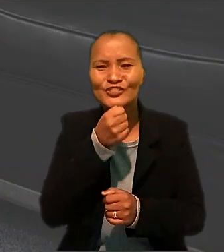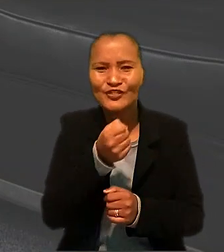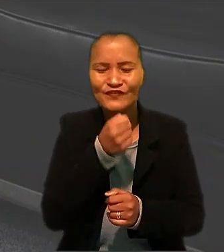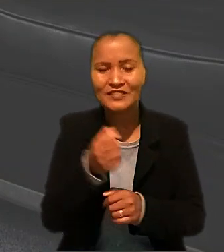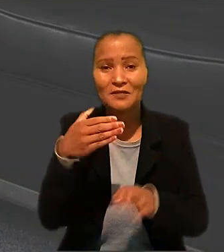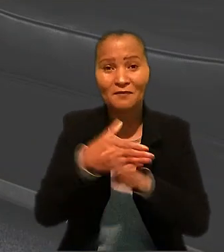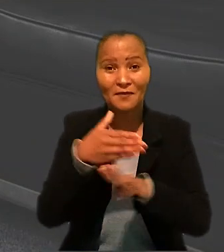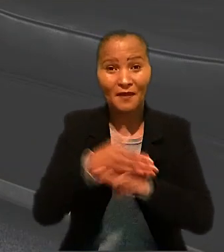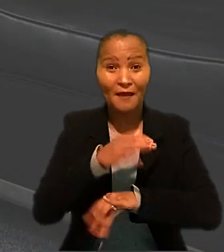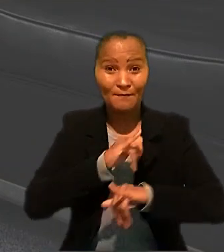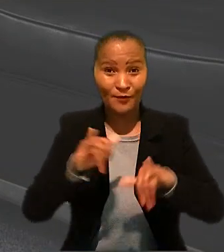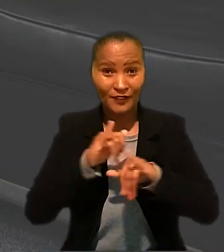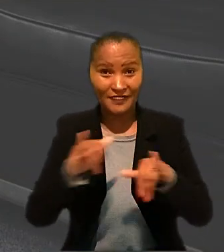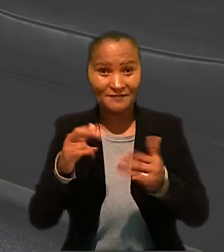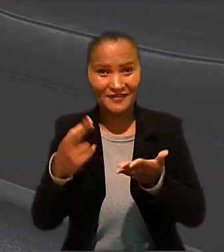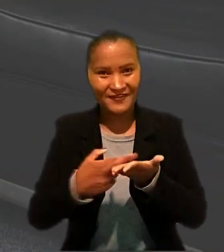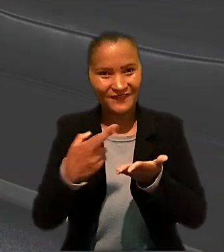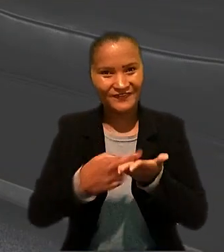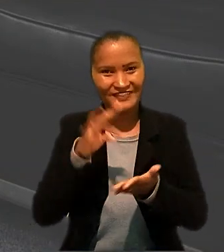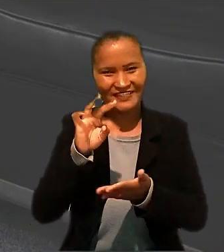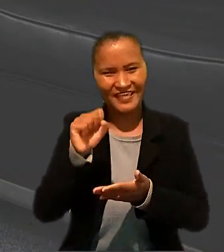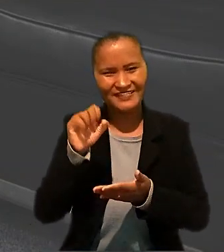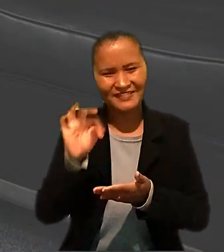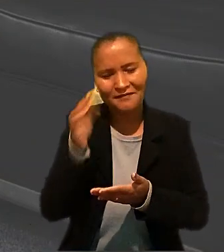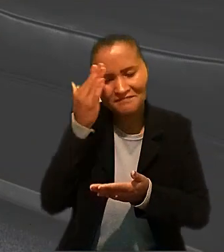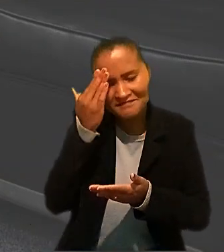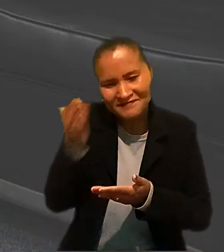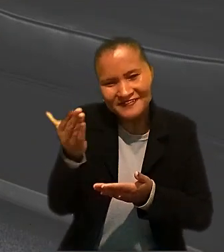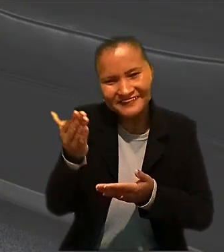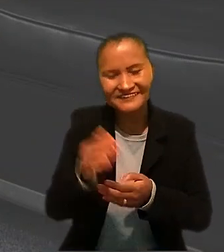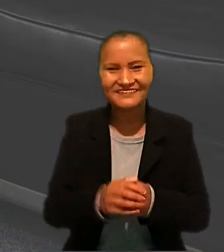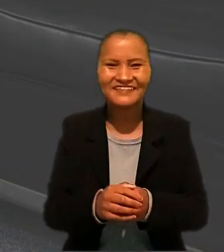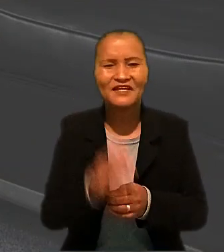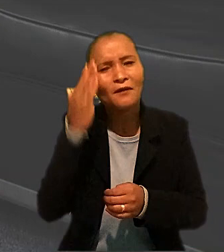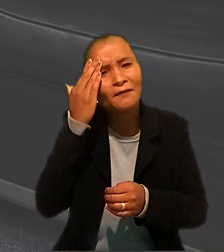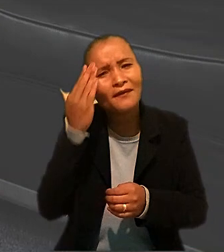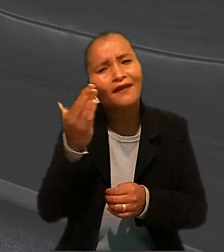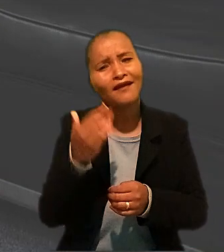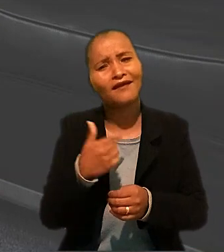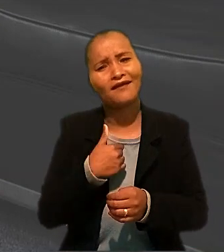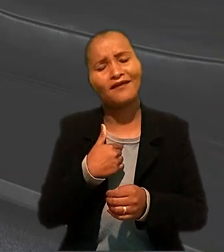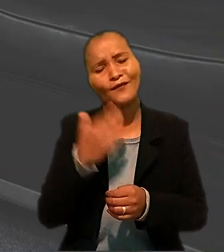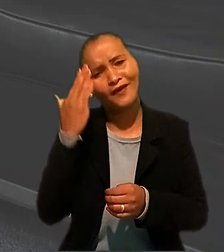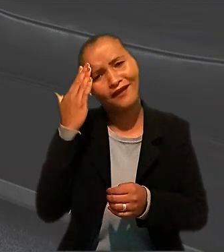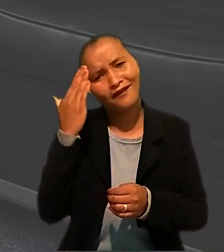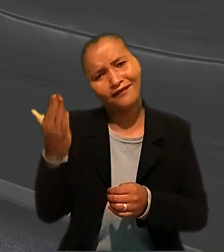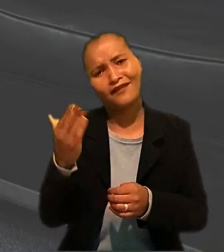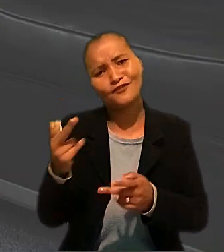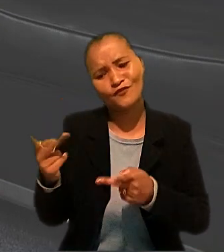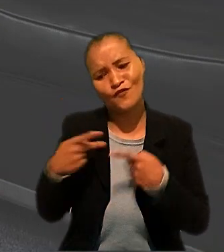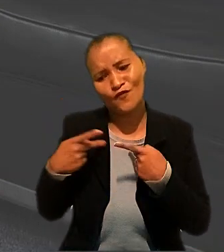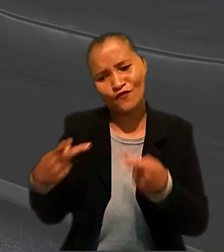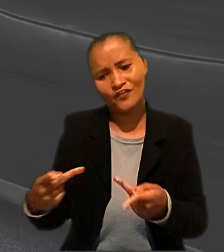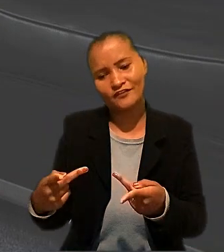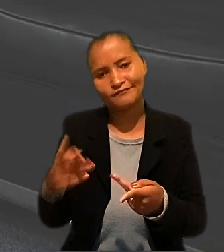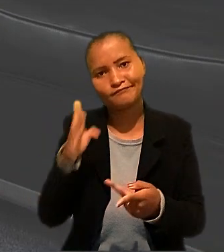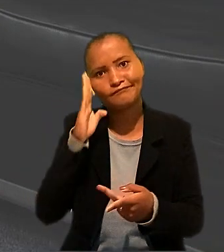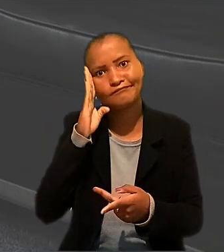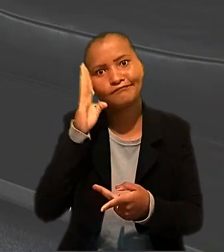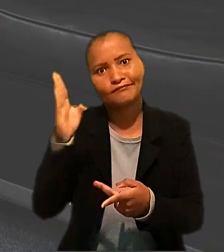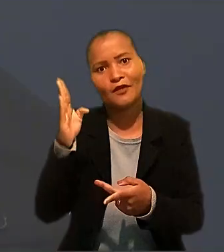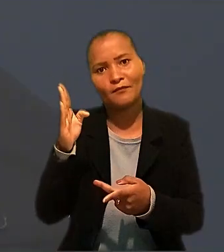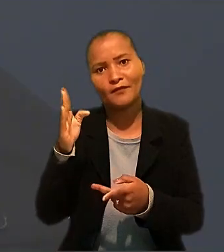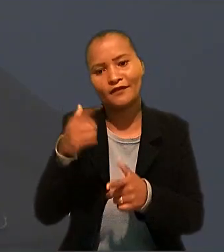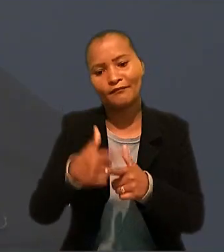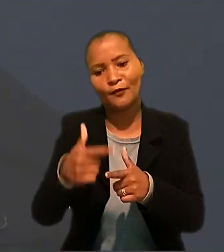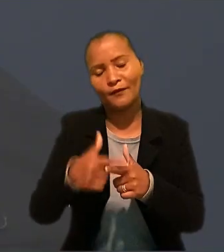de entrevista para participar do programa Revista TST. Ministro, muito obrigado. Muito obrigado, eu que agradeço o convite, sobretudo pela relevância do